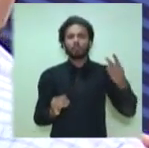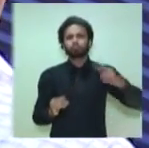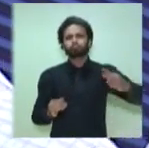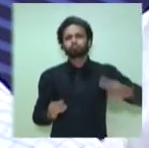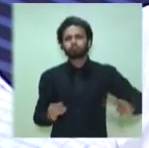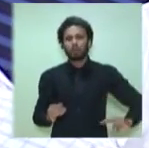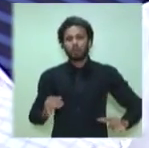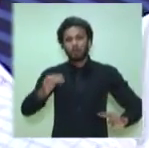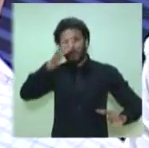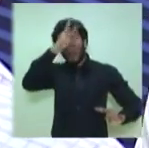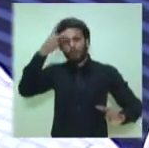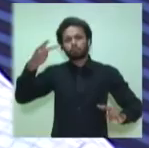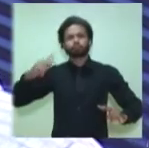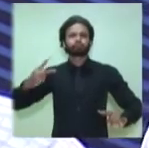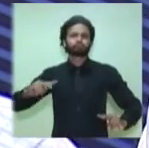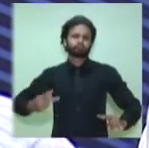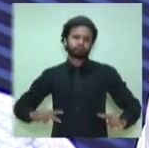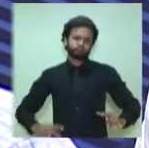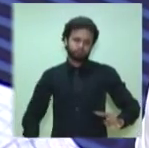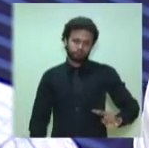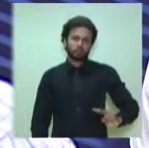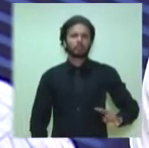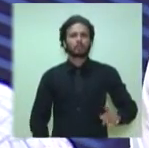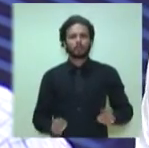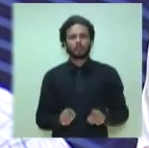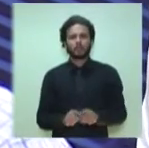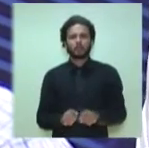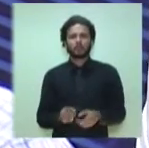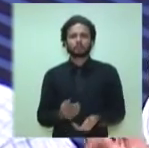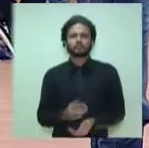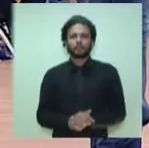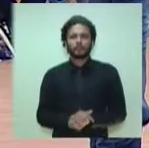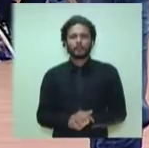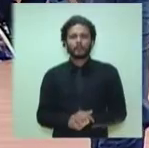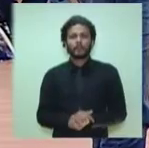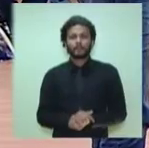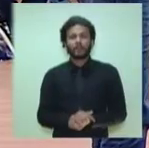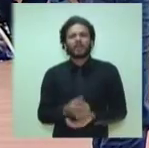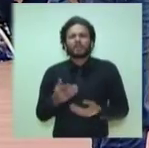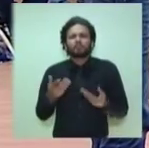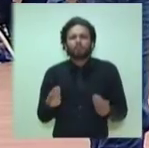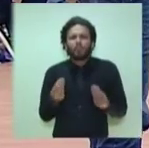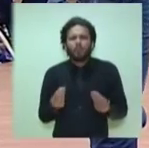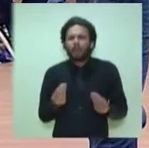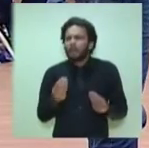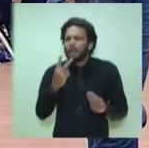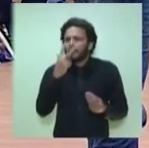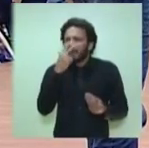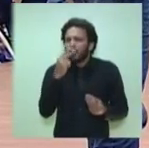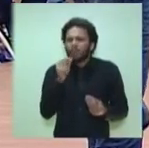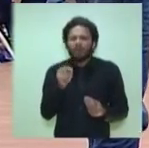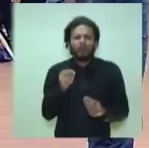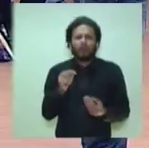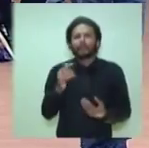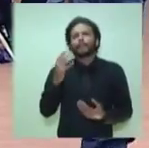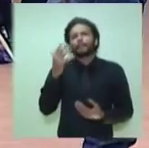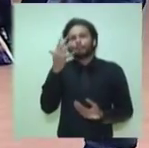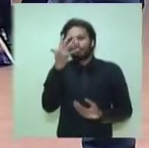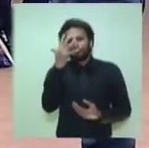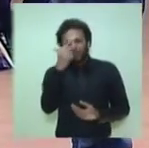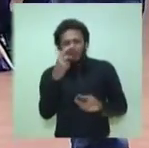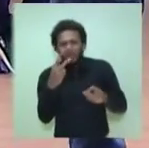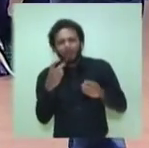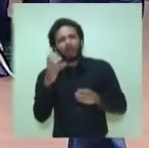o Amazonas decresce mais do que o Brasil na média. É algo que a gente acha bonito quando acontece e não